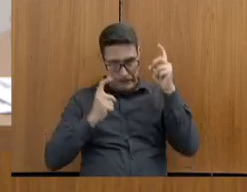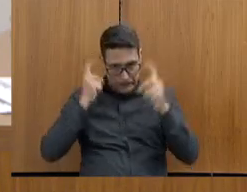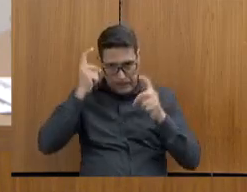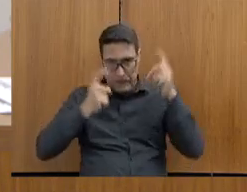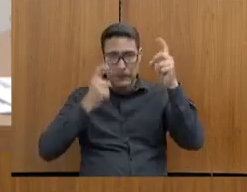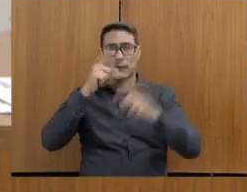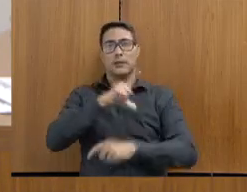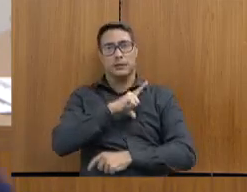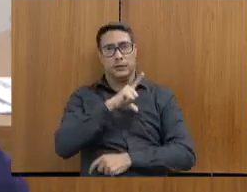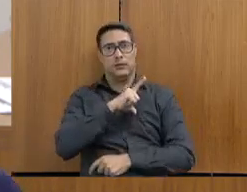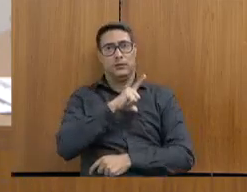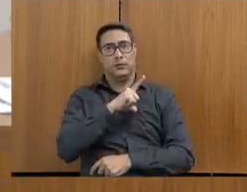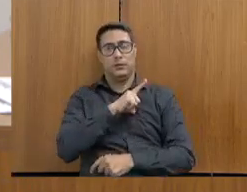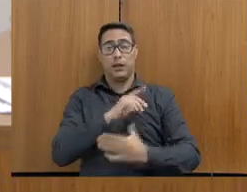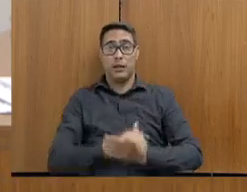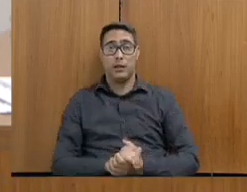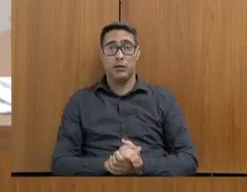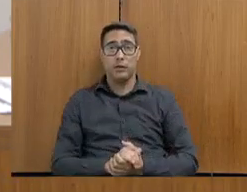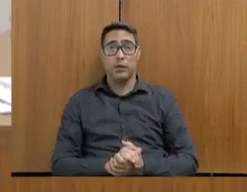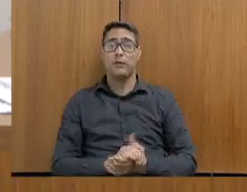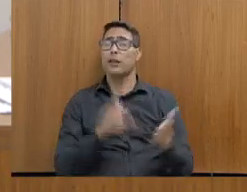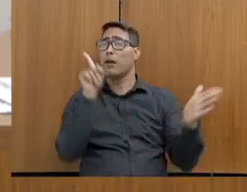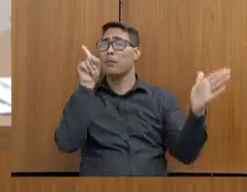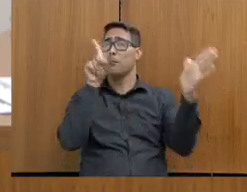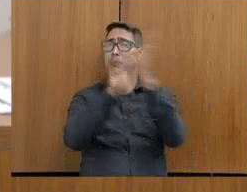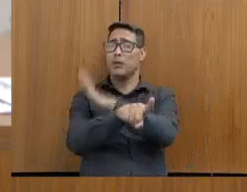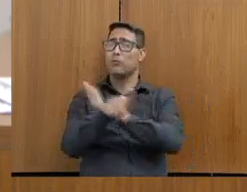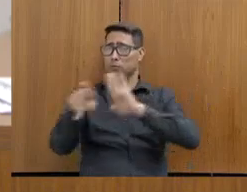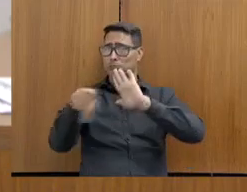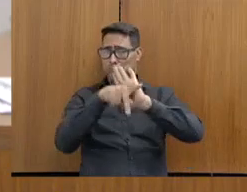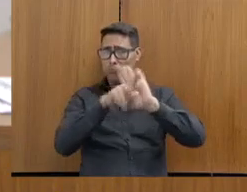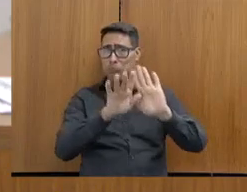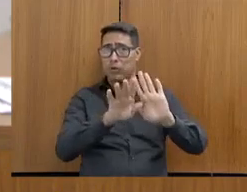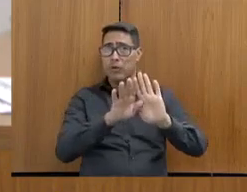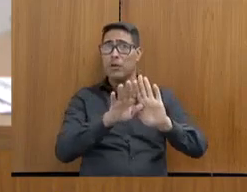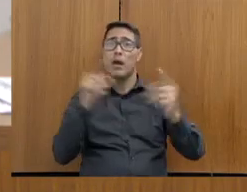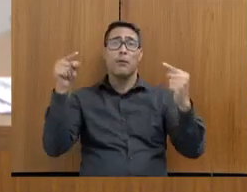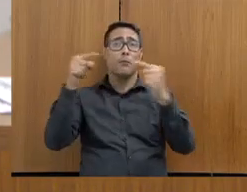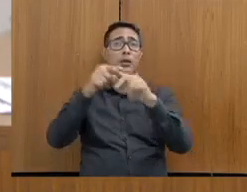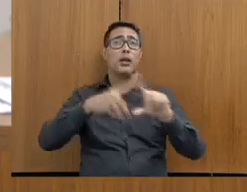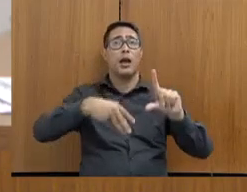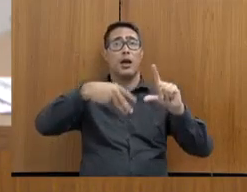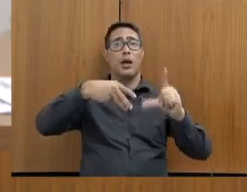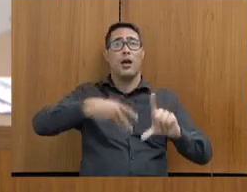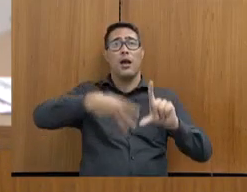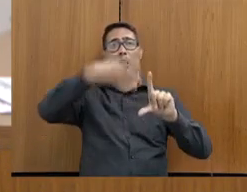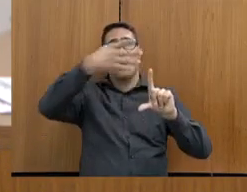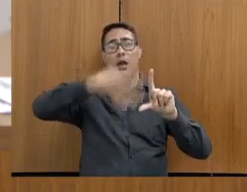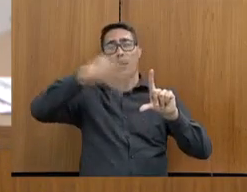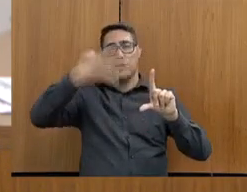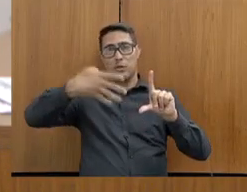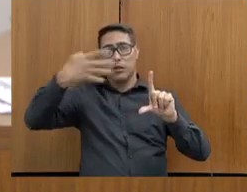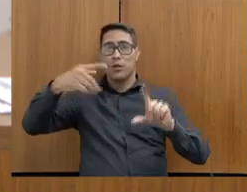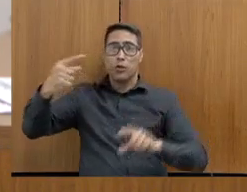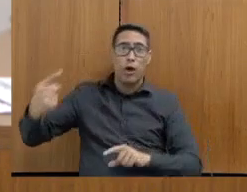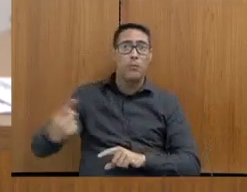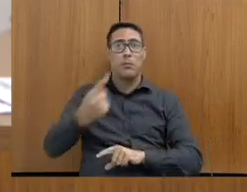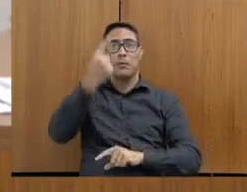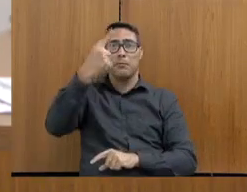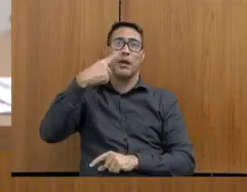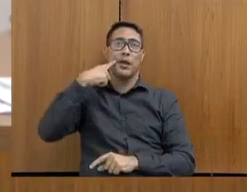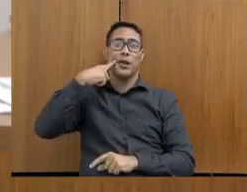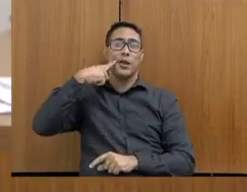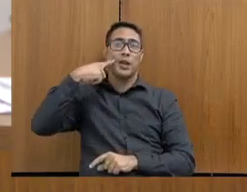queria fazer algumas perguntas específicas em relação a lgbtfobia eu sou a primeira deputada orgulhosamente